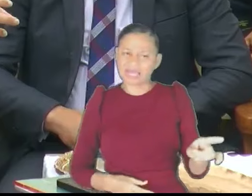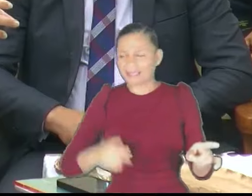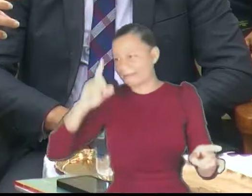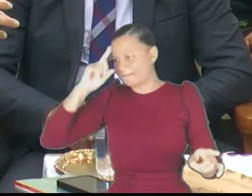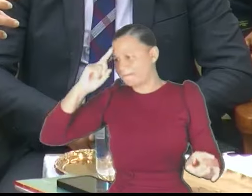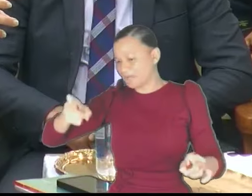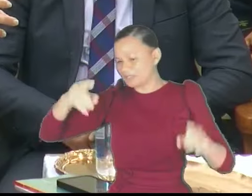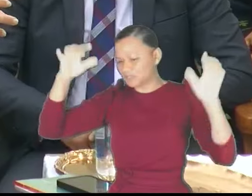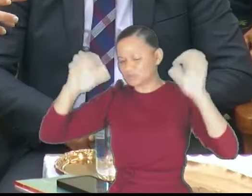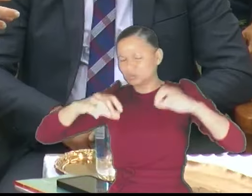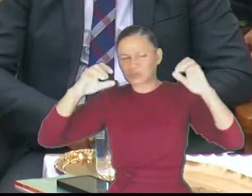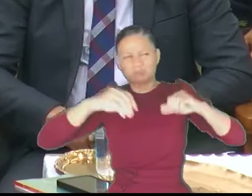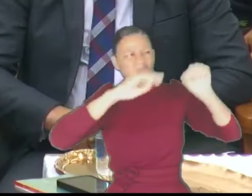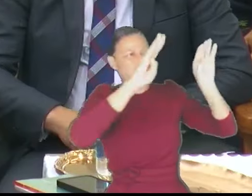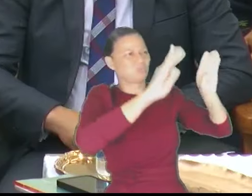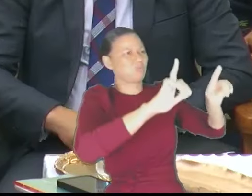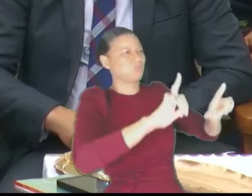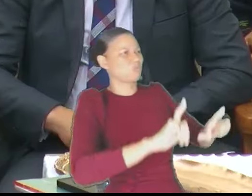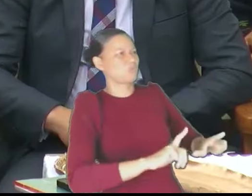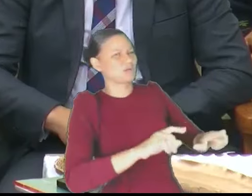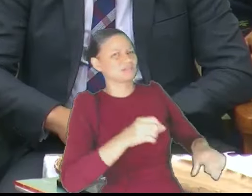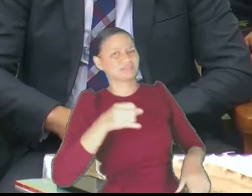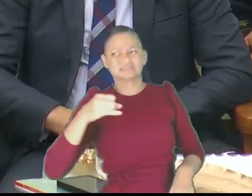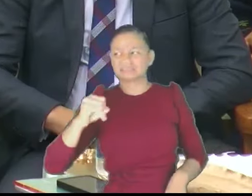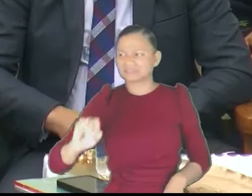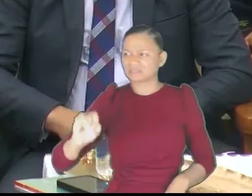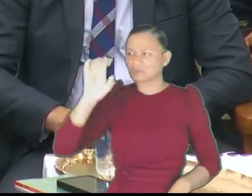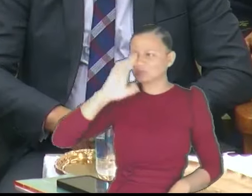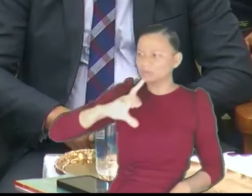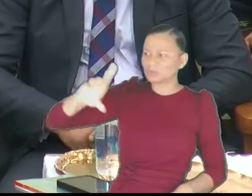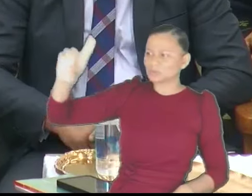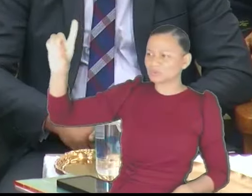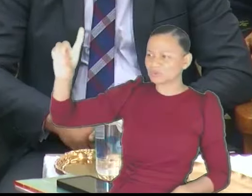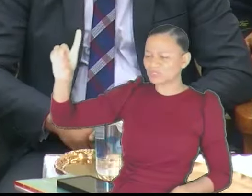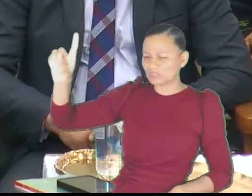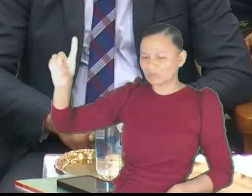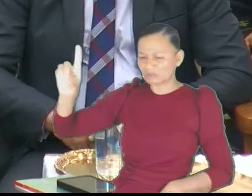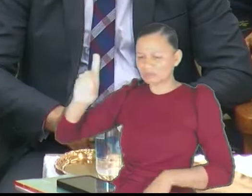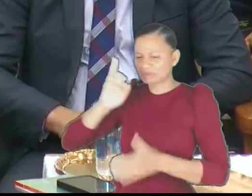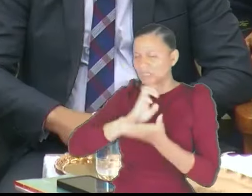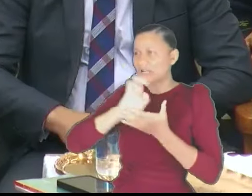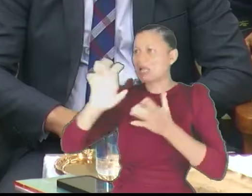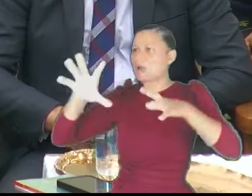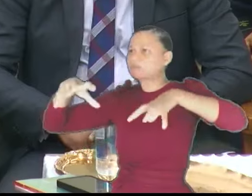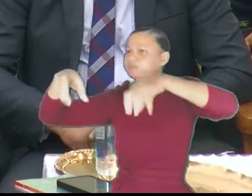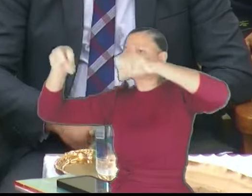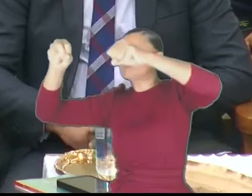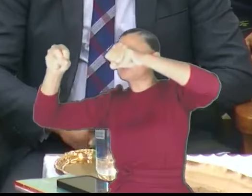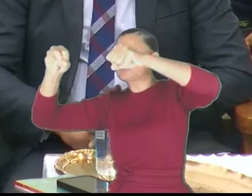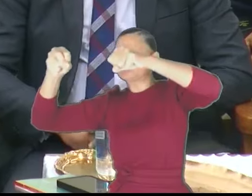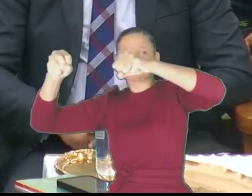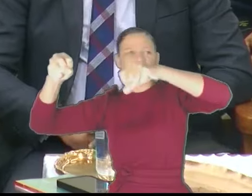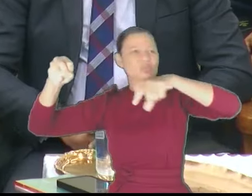Baal. Se o Deus de Elias fechou e Baal não abre, então ele é maior do que Baal.